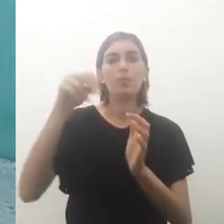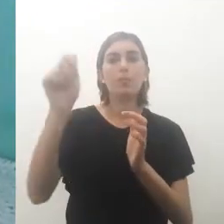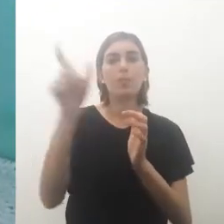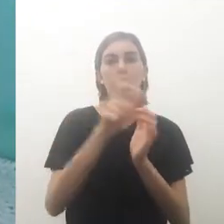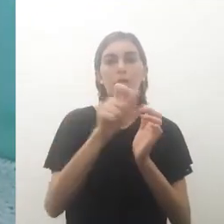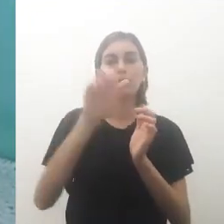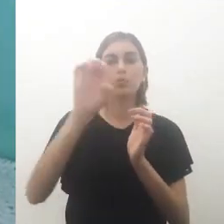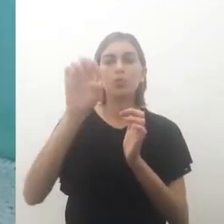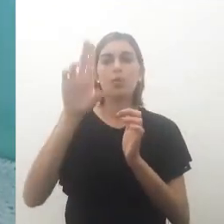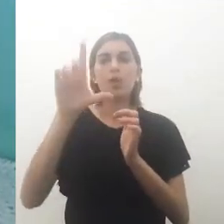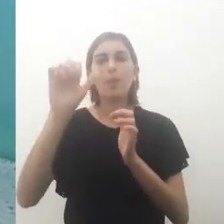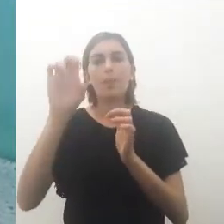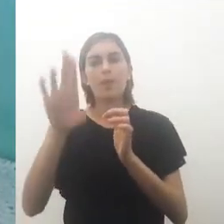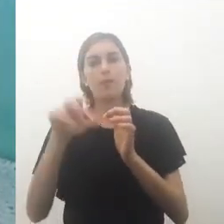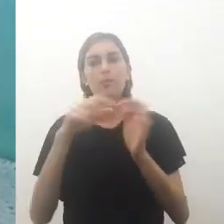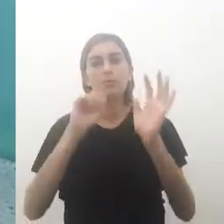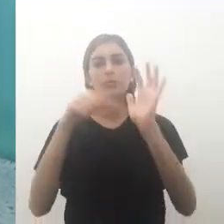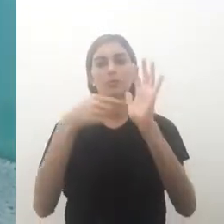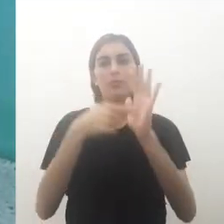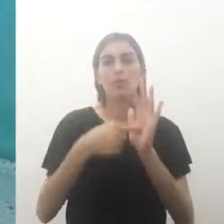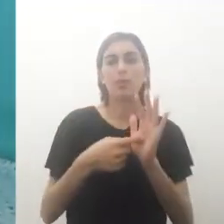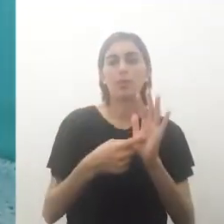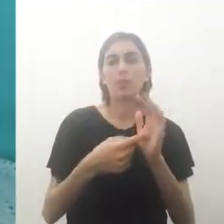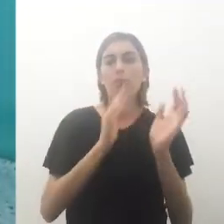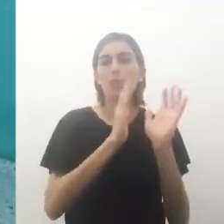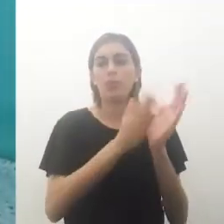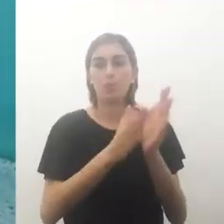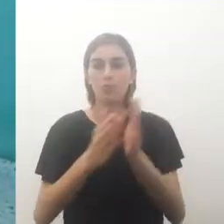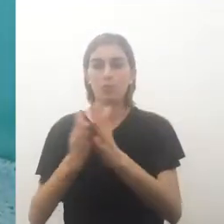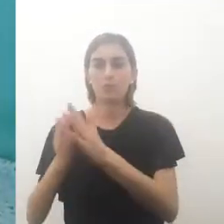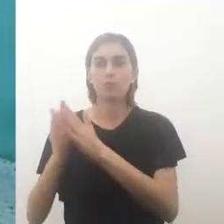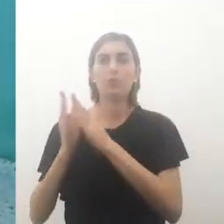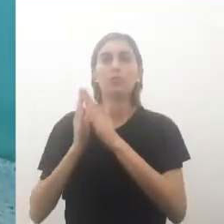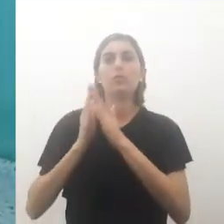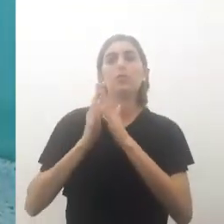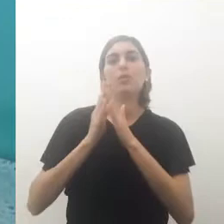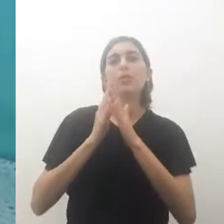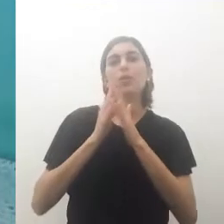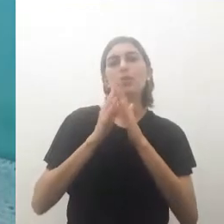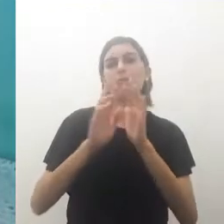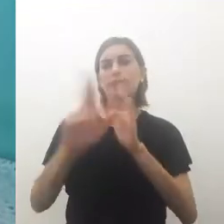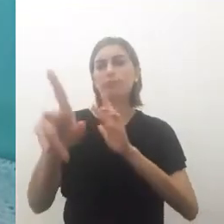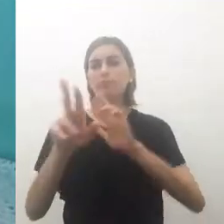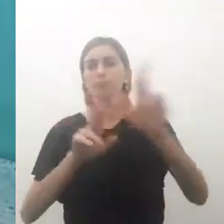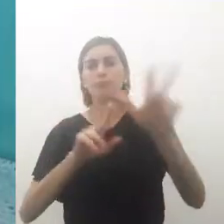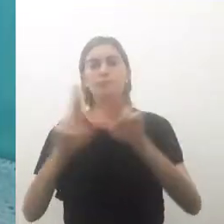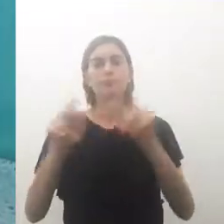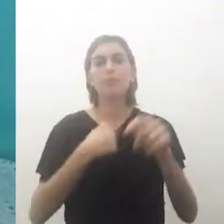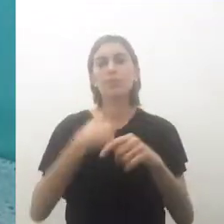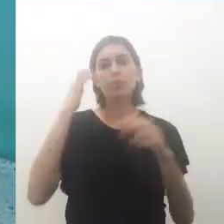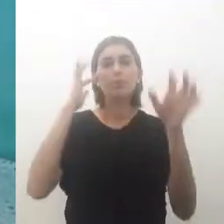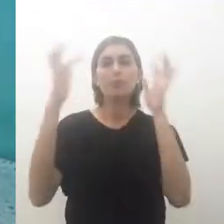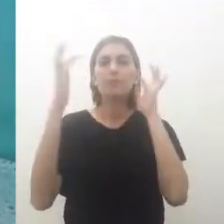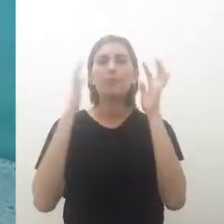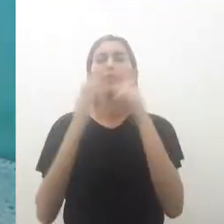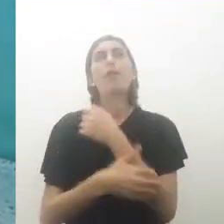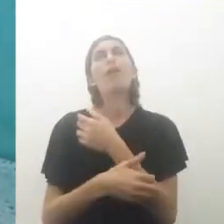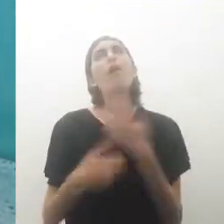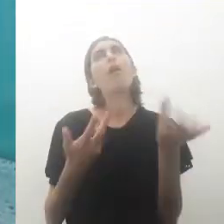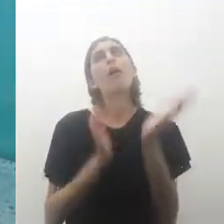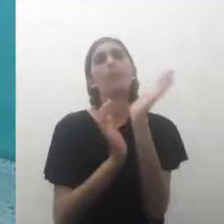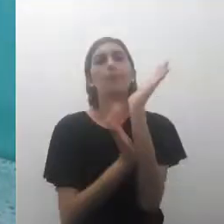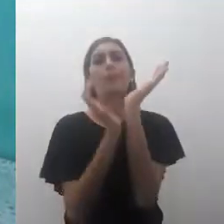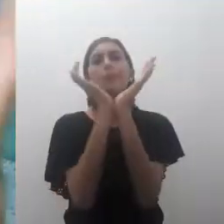de Max Weber, que tinha um objetivo central de organizar, e diferente do que a gente imagina,